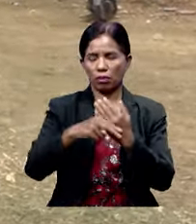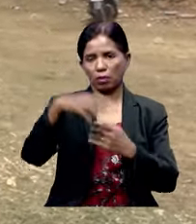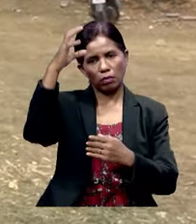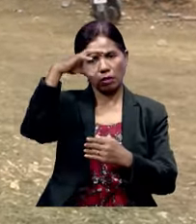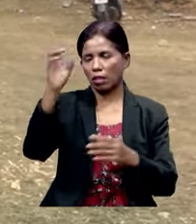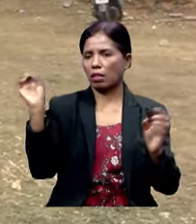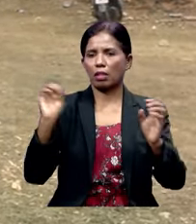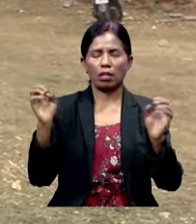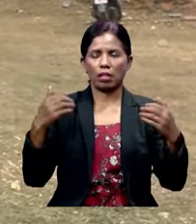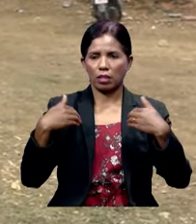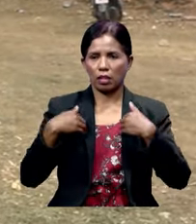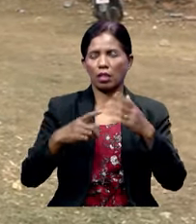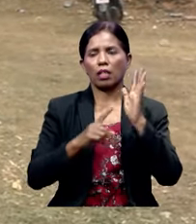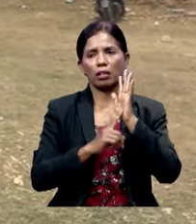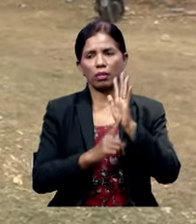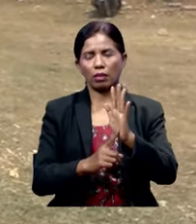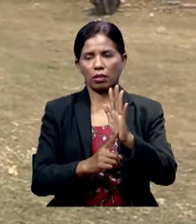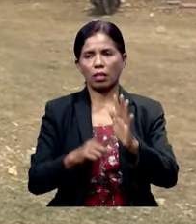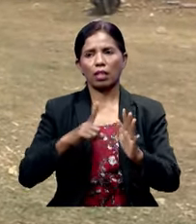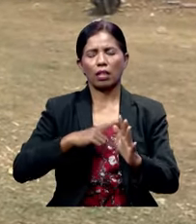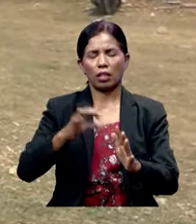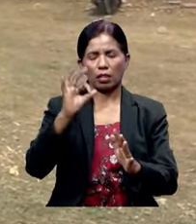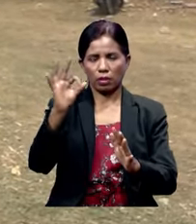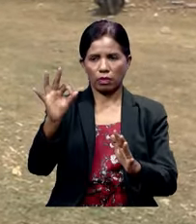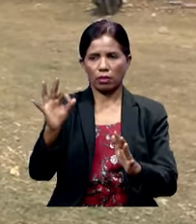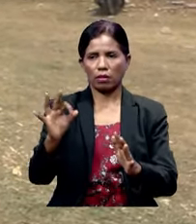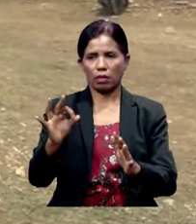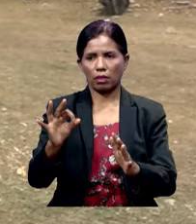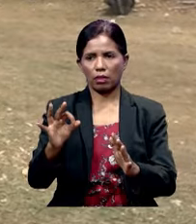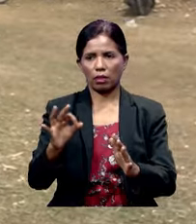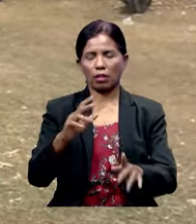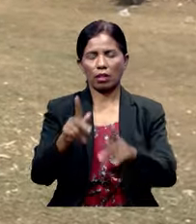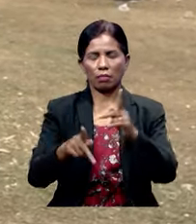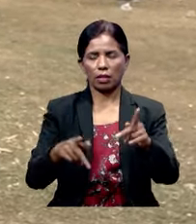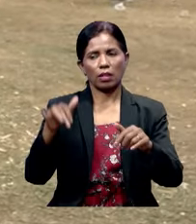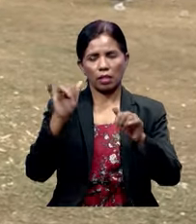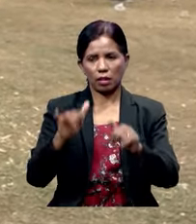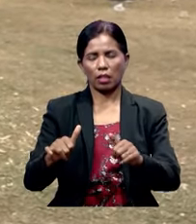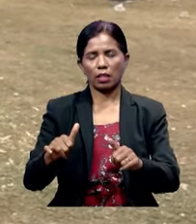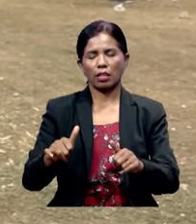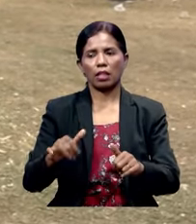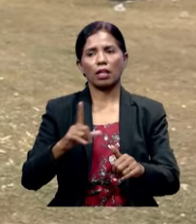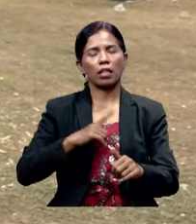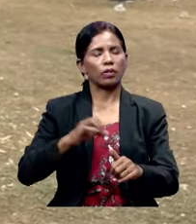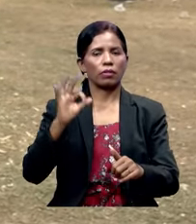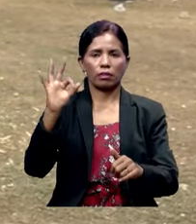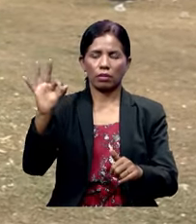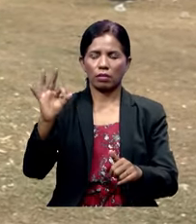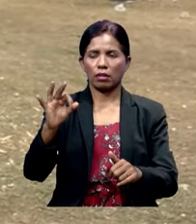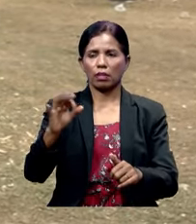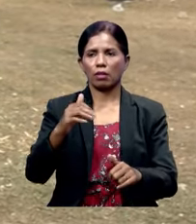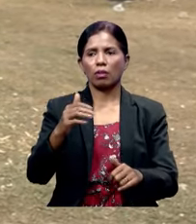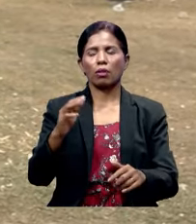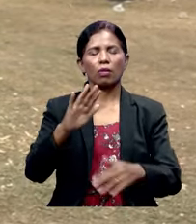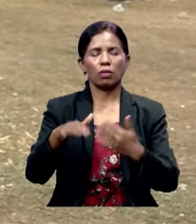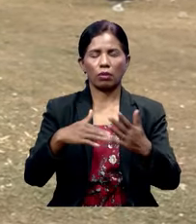então ir nem atur sinal kata let fo população sin mihal let fo hoto hoto se enfrenta problema po